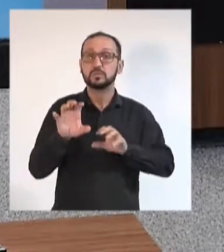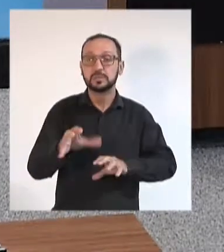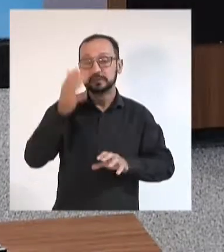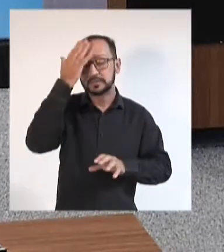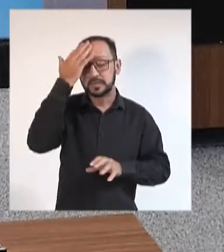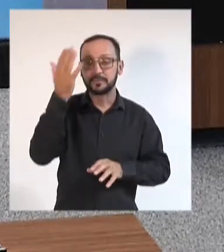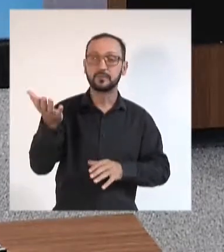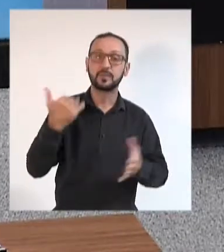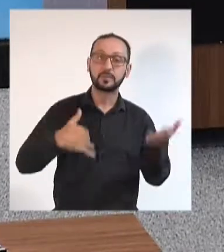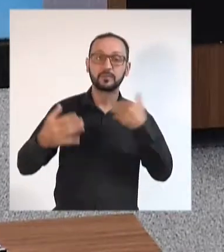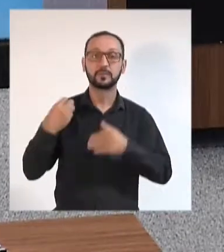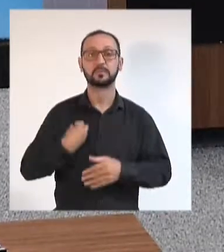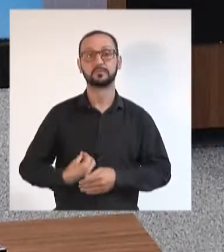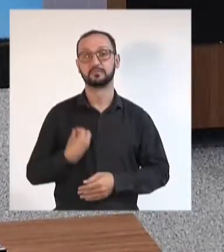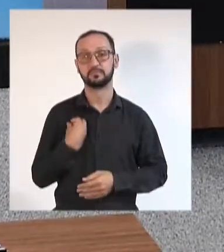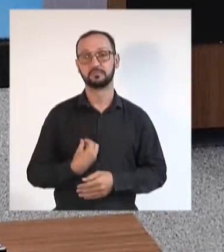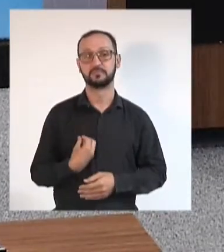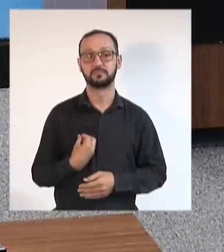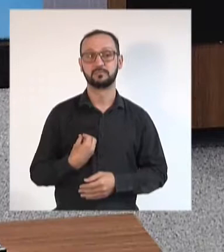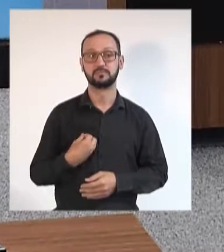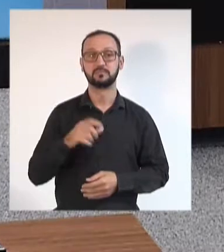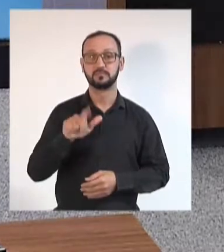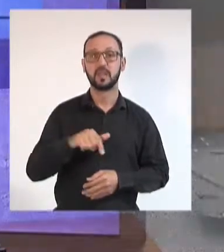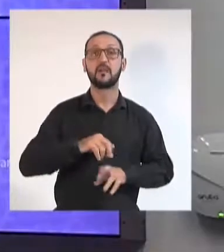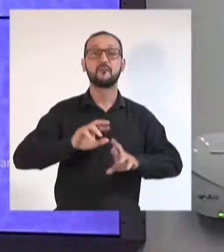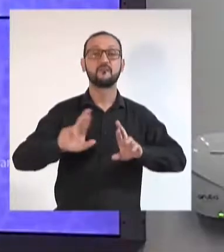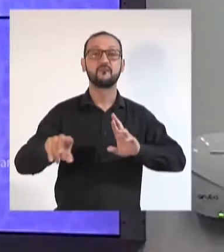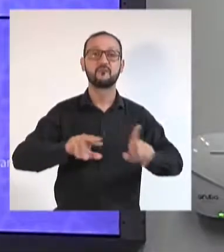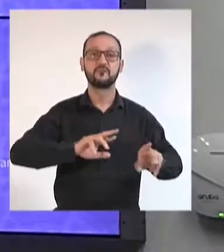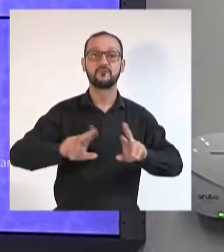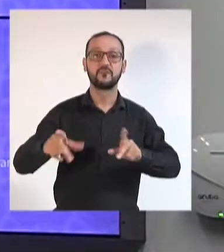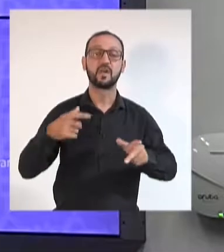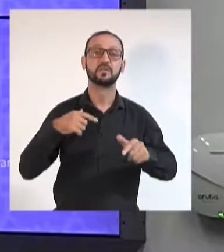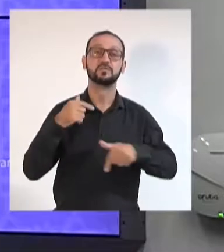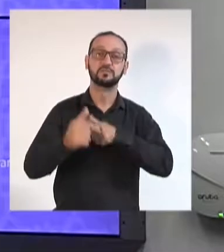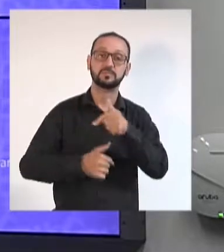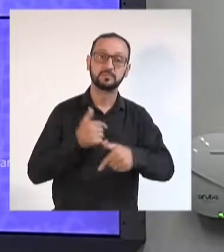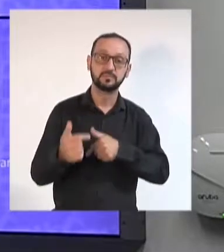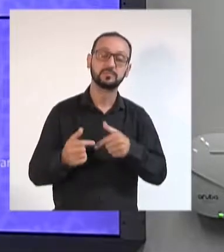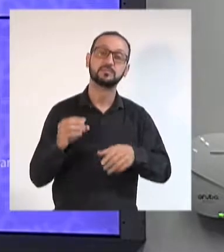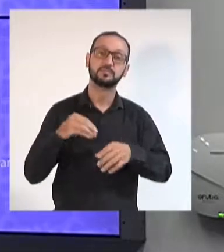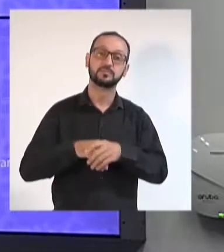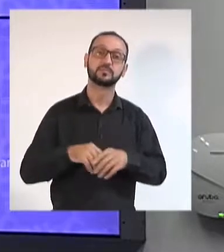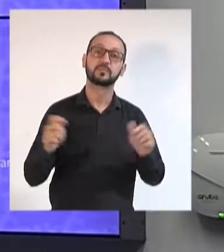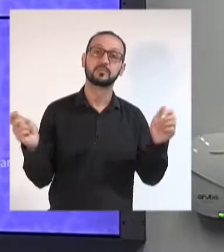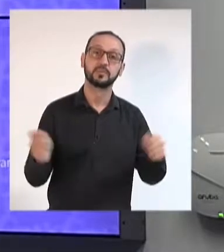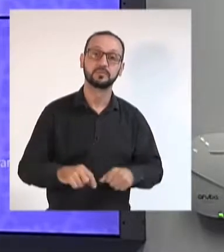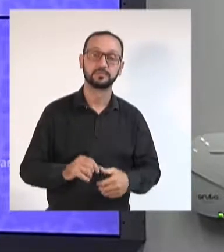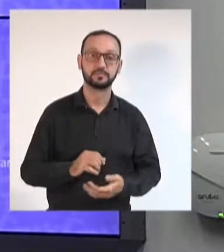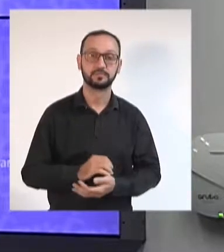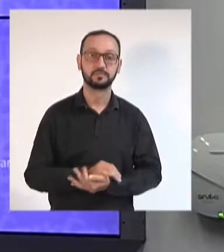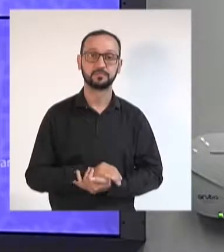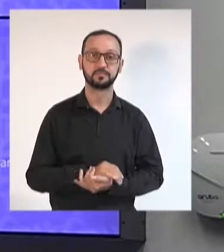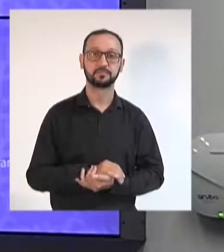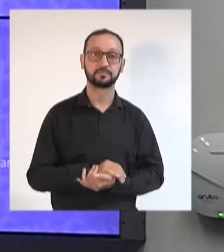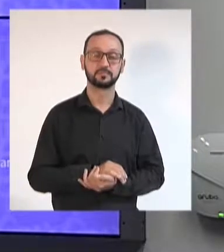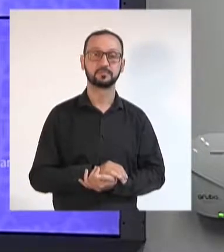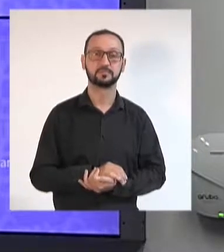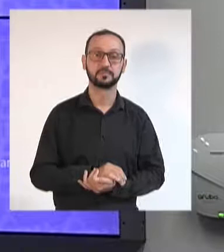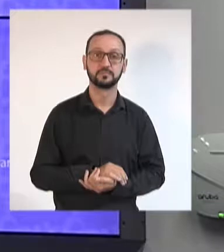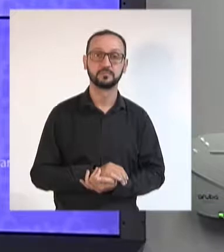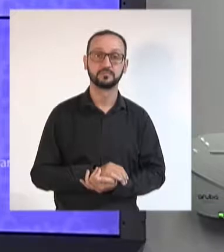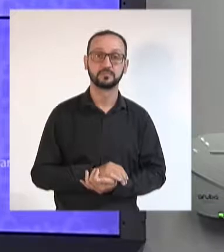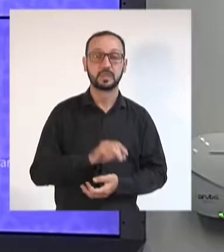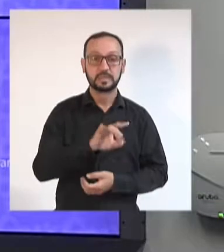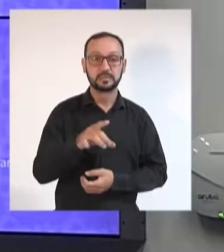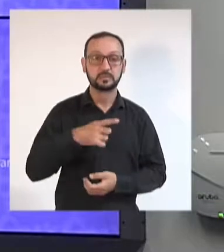sabe. E é isso que vai fazer a diferença no nosso trabalho, na garantia dos direitos da pessoa idosa. Cada um traz